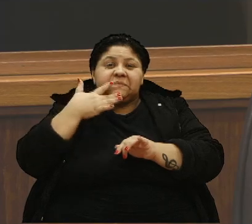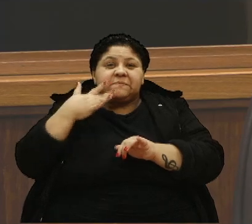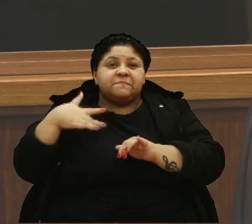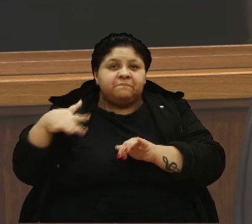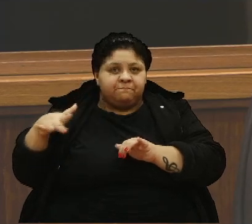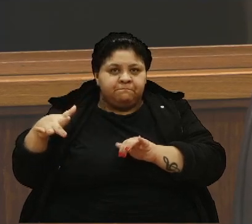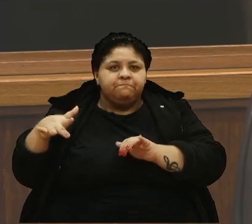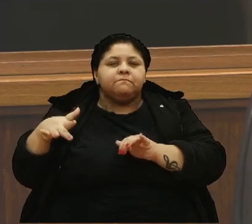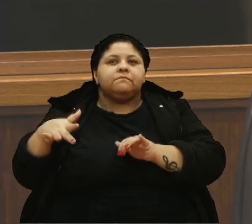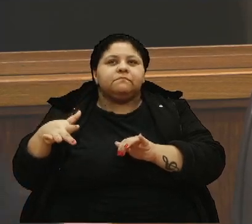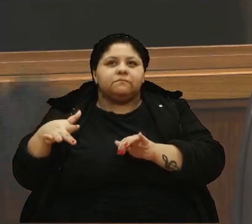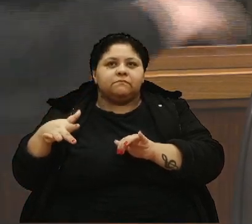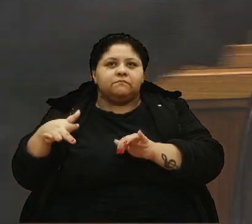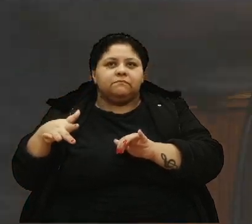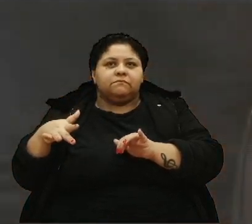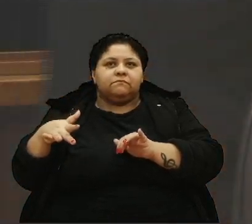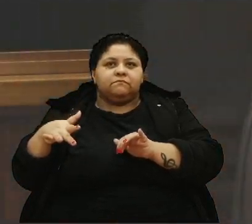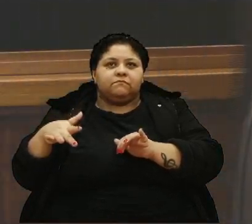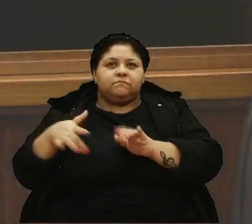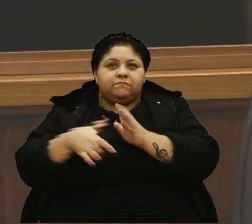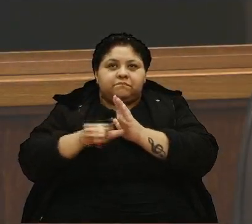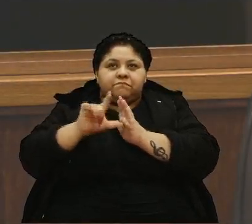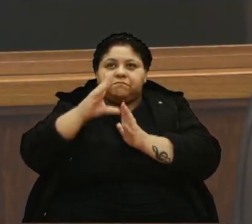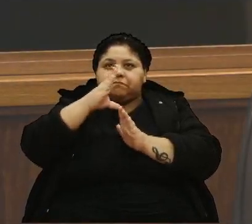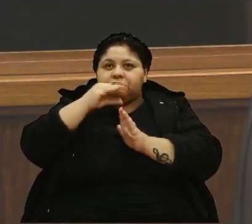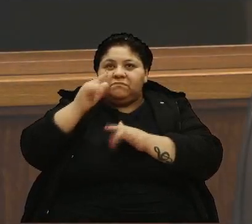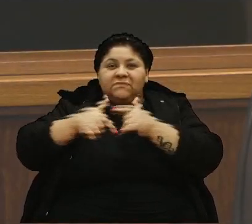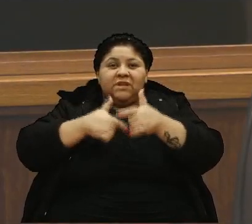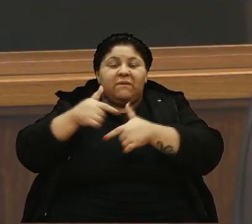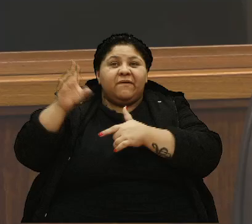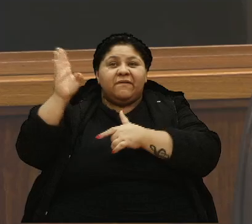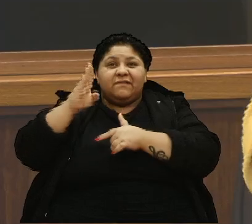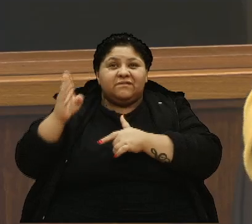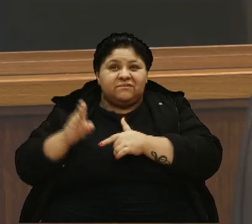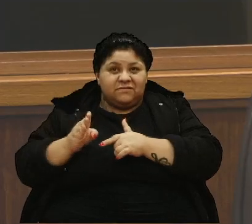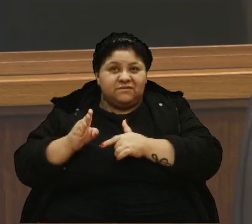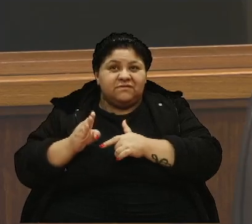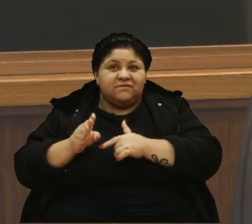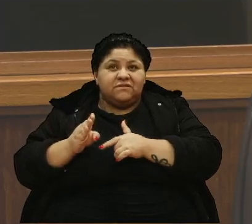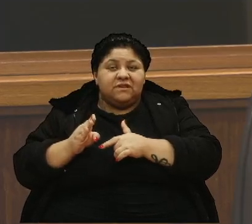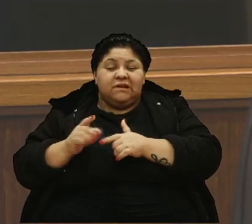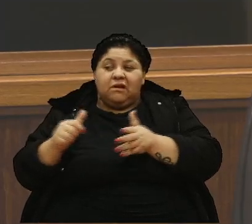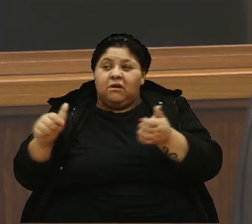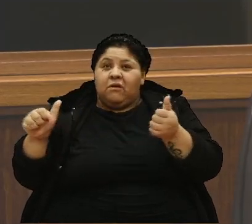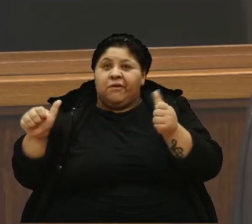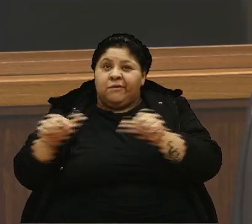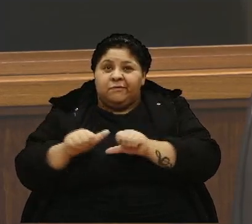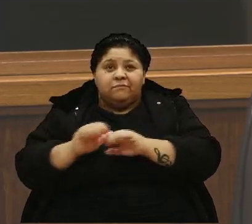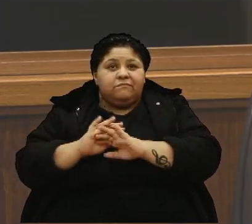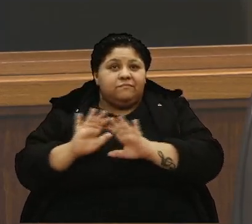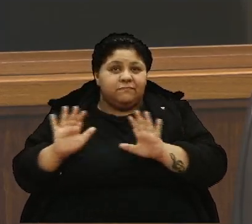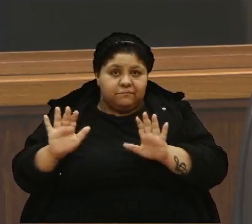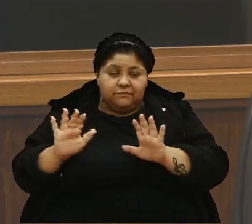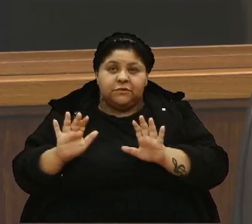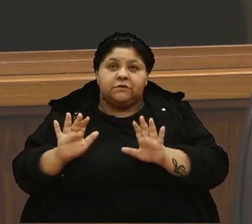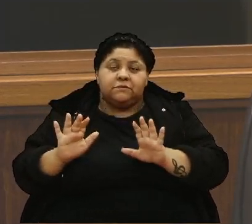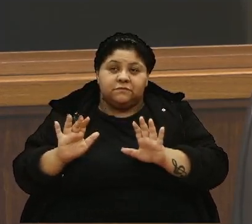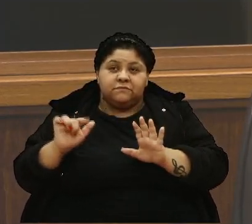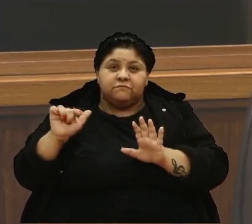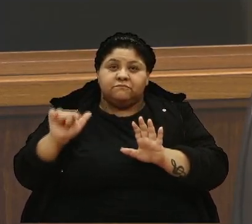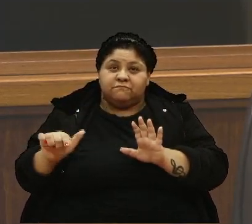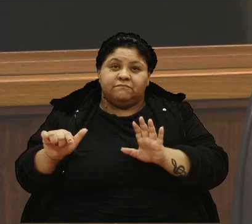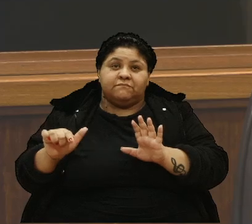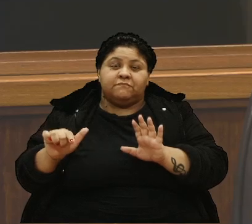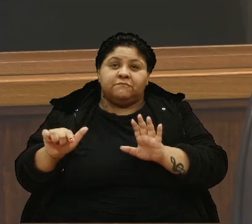crianças e pré-adolescentes trabalhando no Brasil em situações das piores possíveis. Isso é